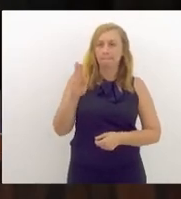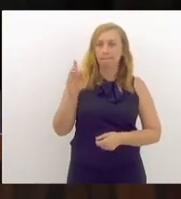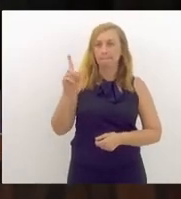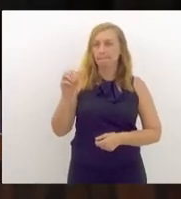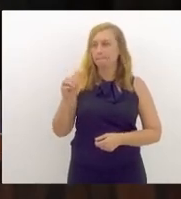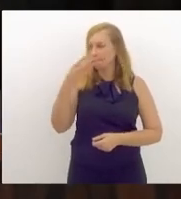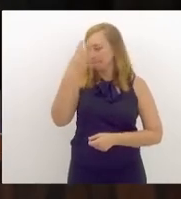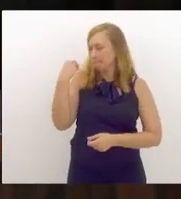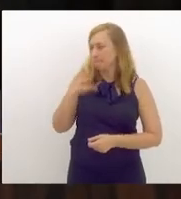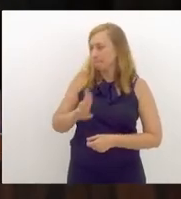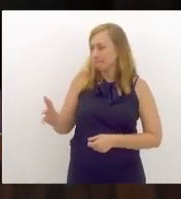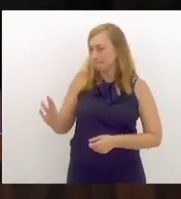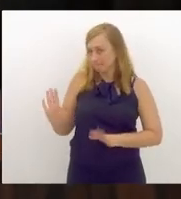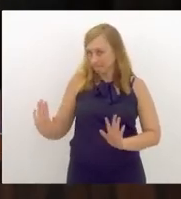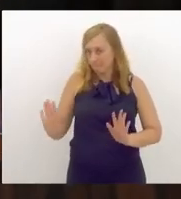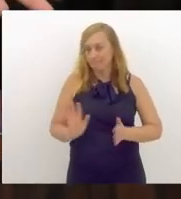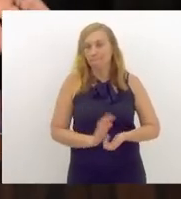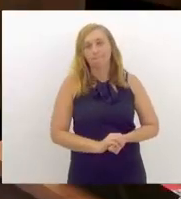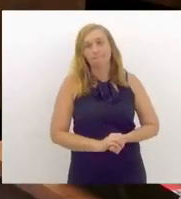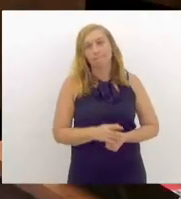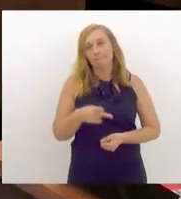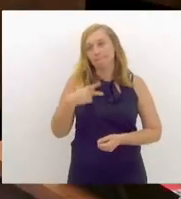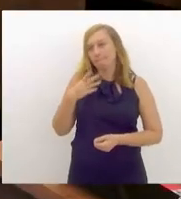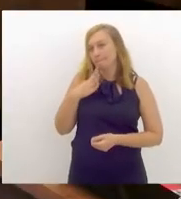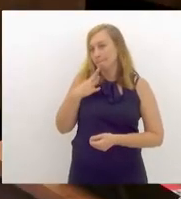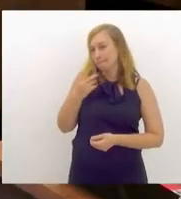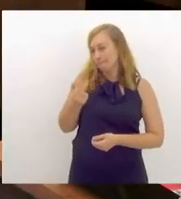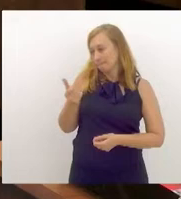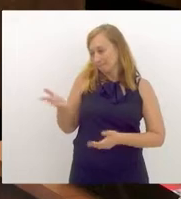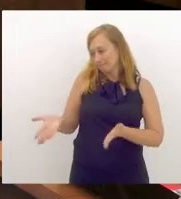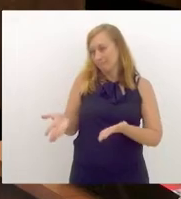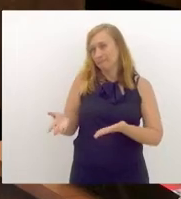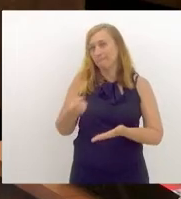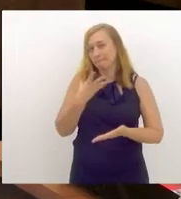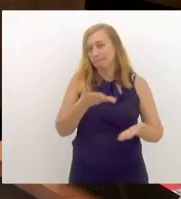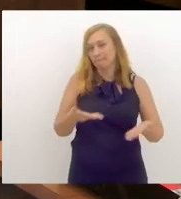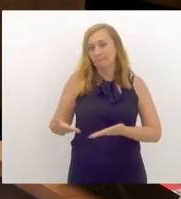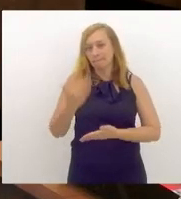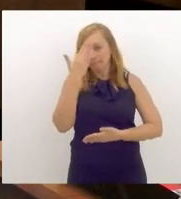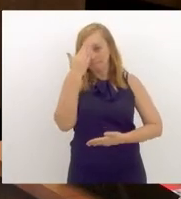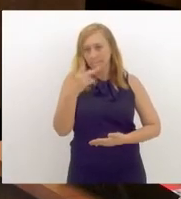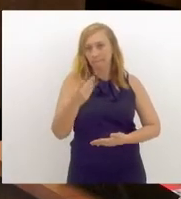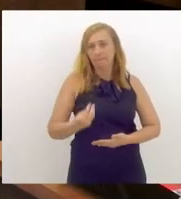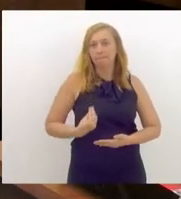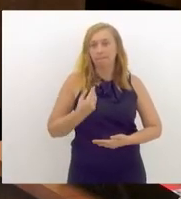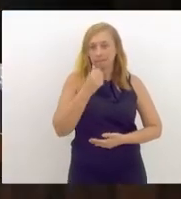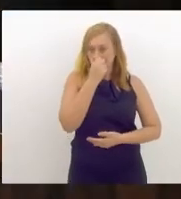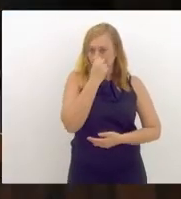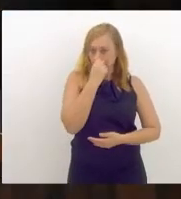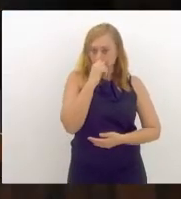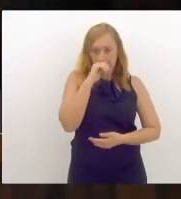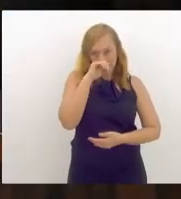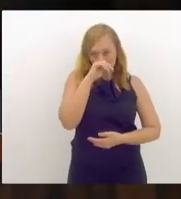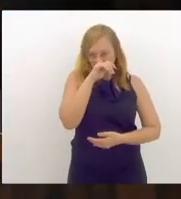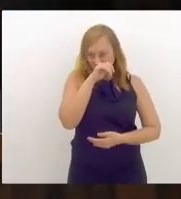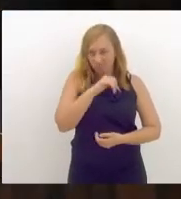o seu nome né a gente se conheceu ainda pouco mas seja muito bem-vindo obrigada pela sua presença